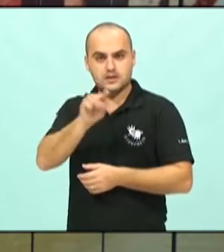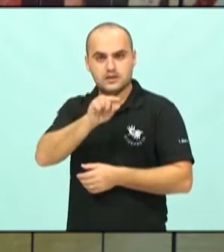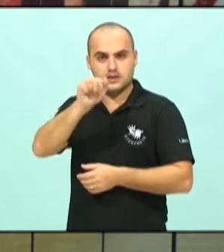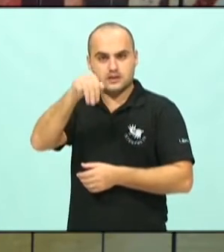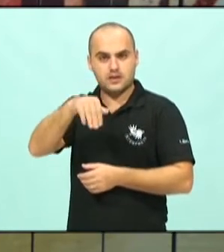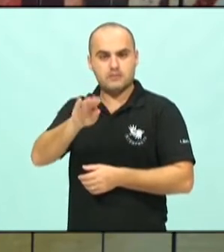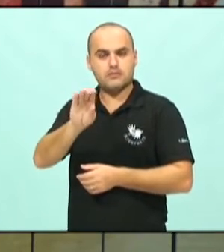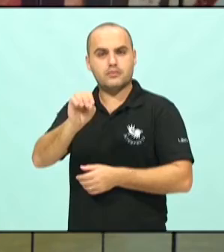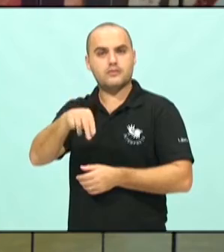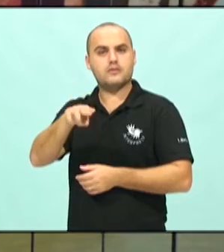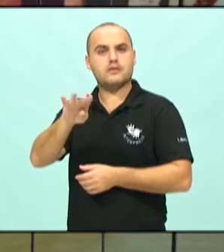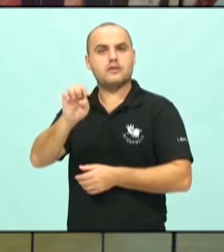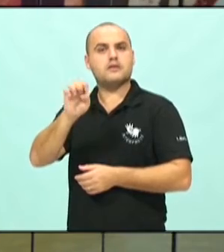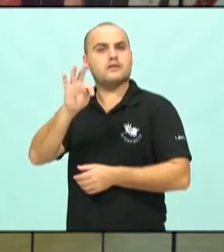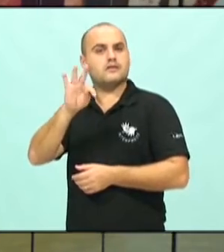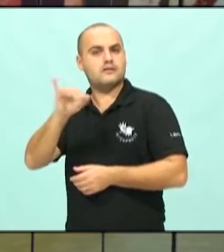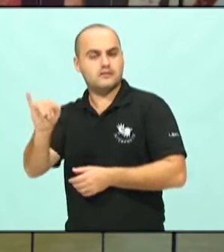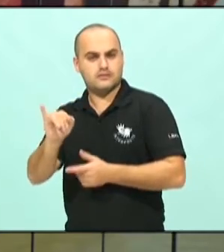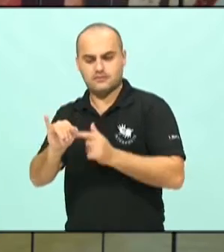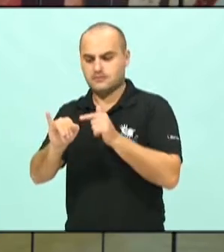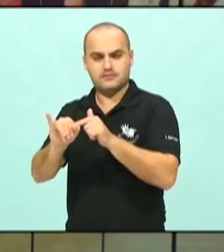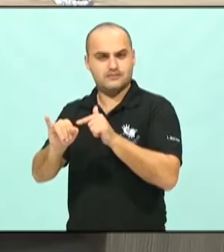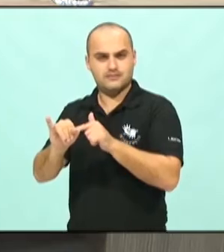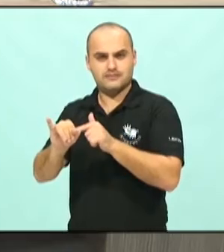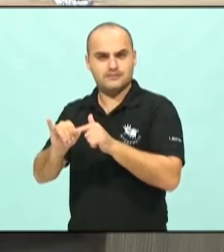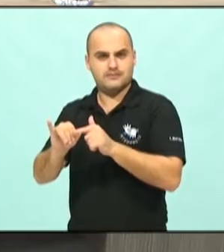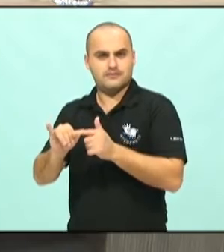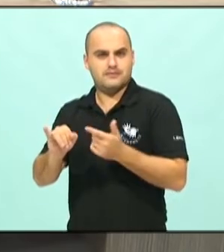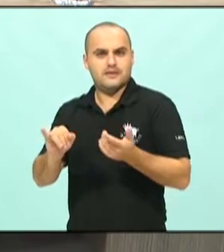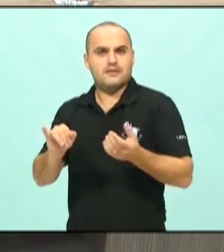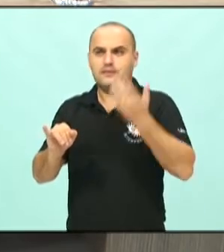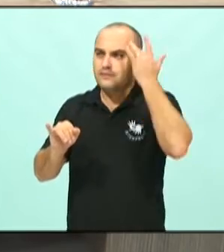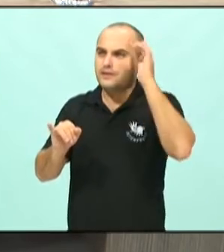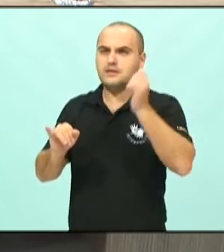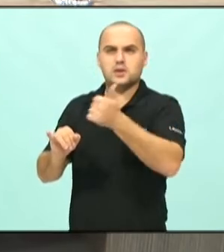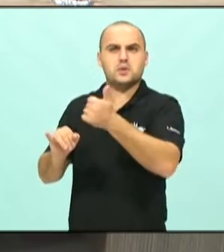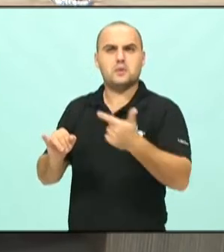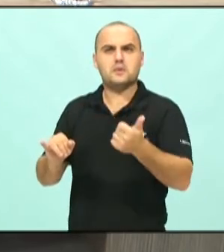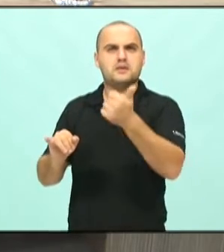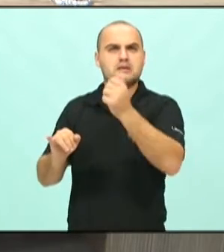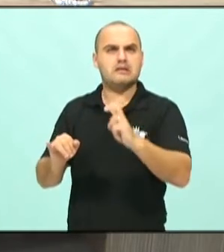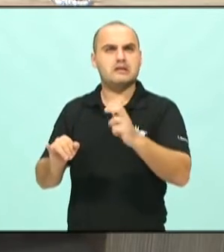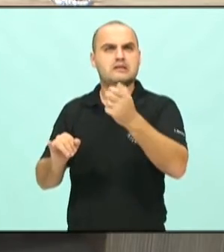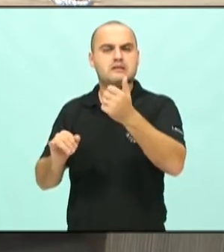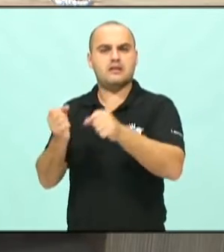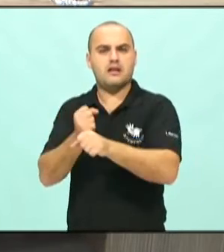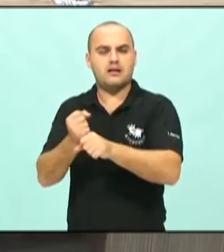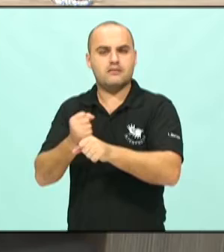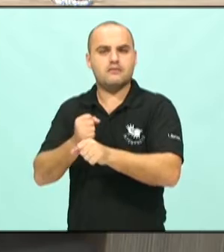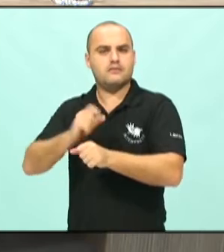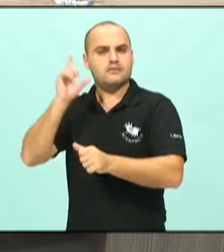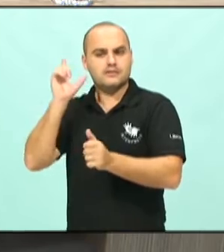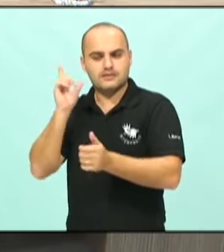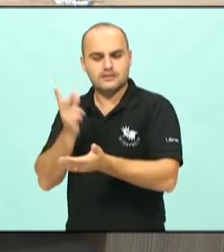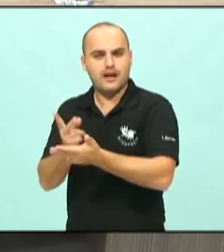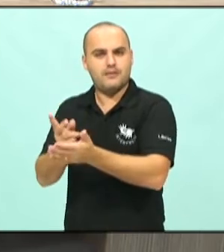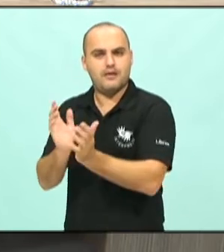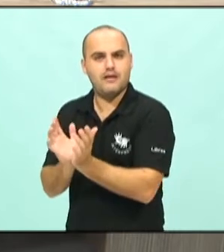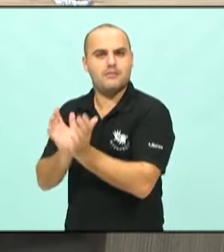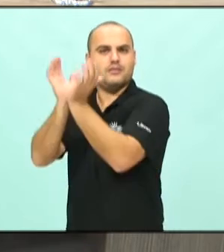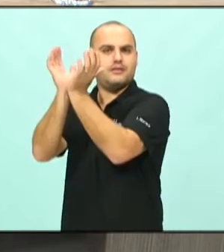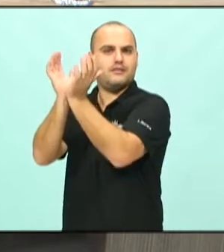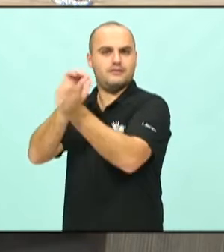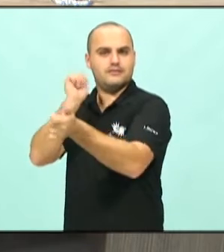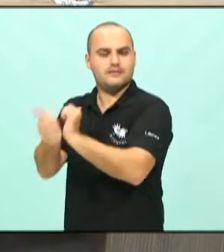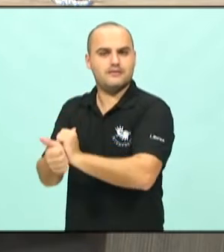uma referência. O cara que foi, eu não sei nem te dizer precisamente quanto, 12, 14, 15 anos, campeão de Jogos Abertos. Ele sempre foi